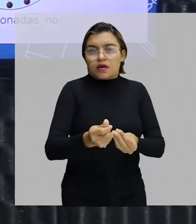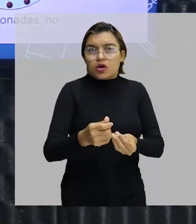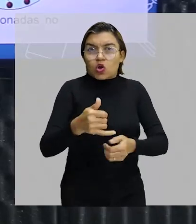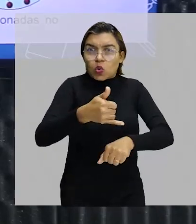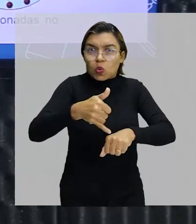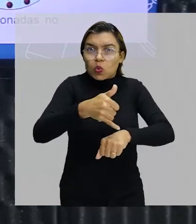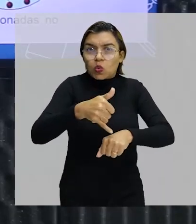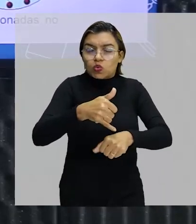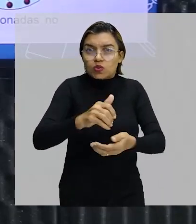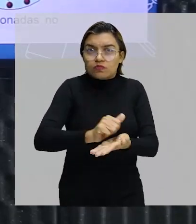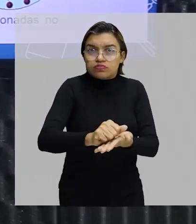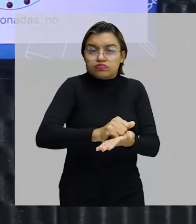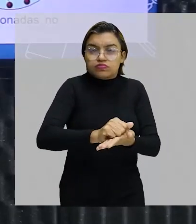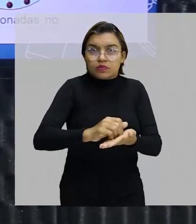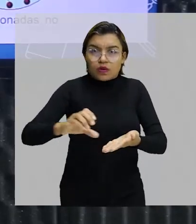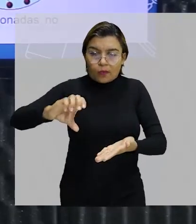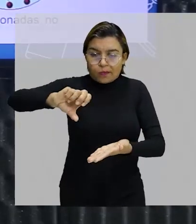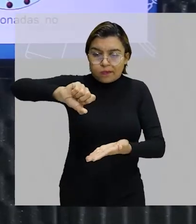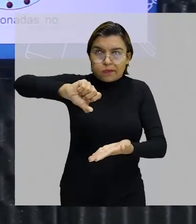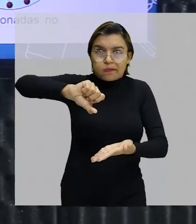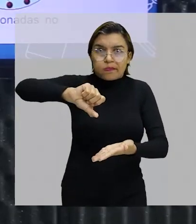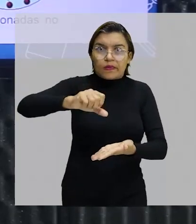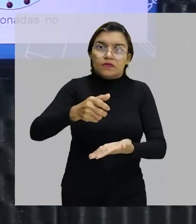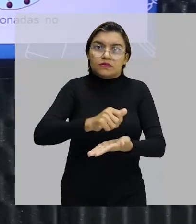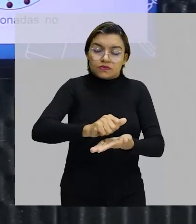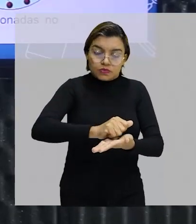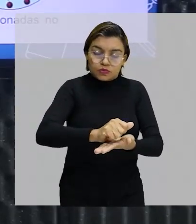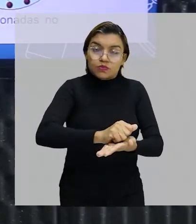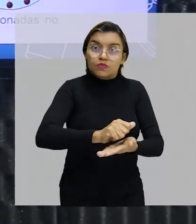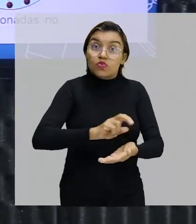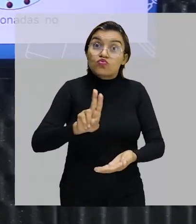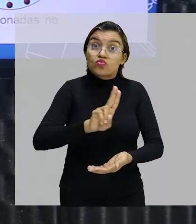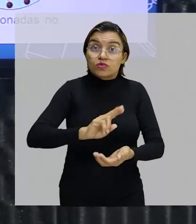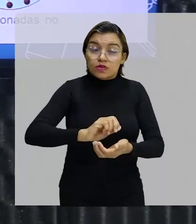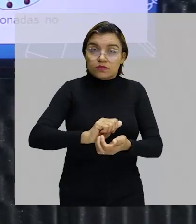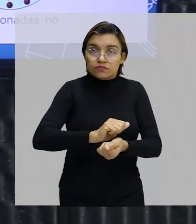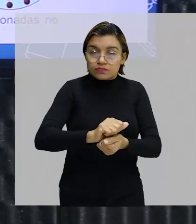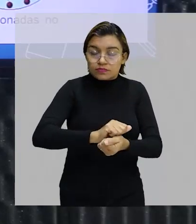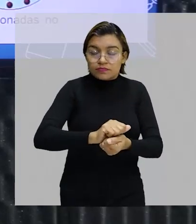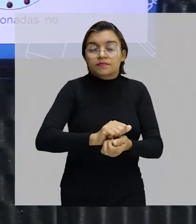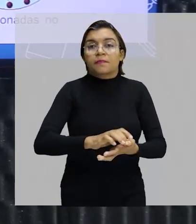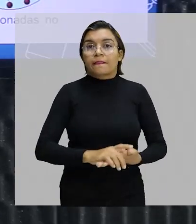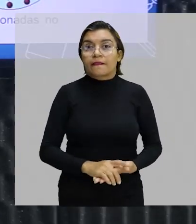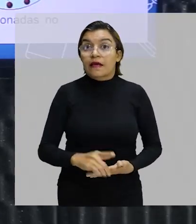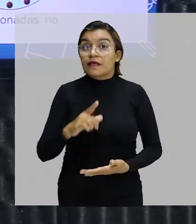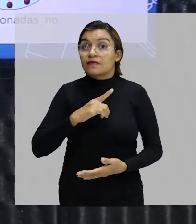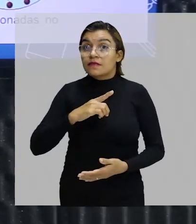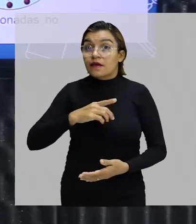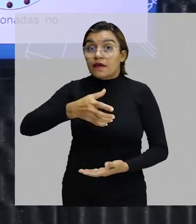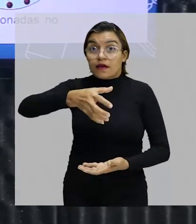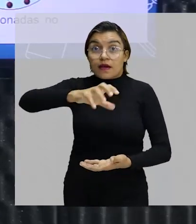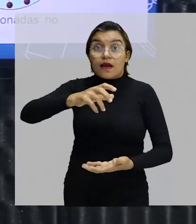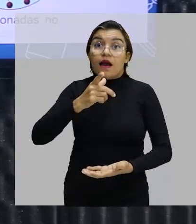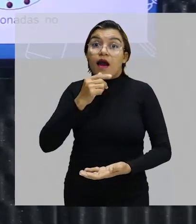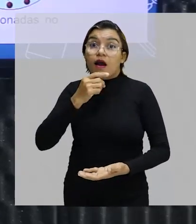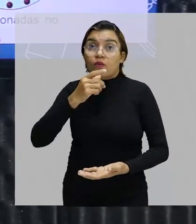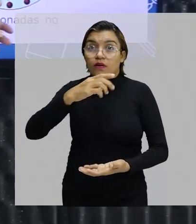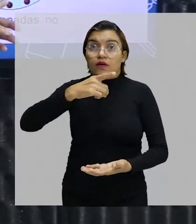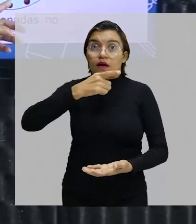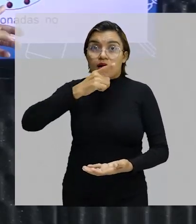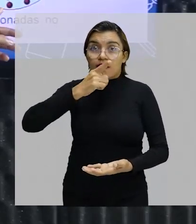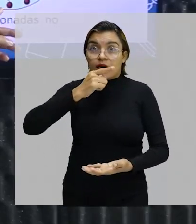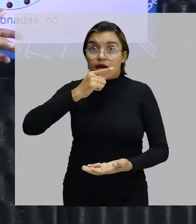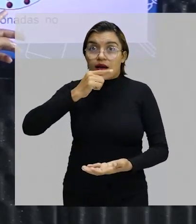gordura. Colocamos lá o detergente ou então estamos utilizando o sabão. E aí nós temos água corrente. Então